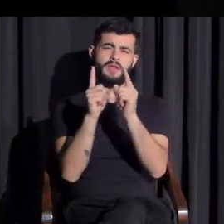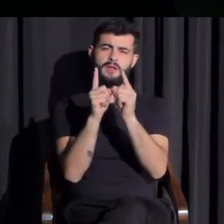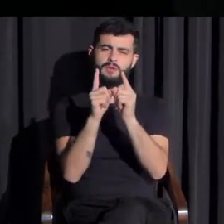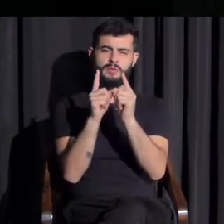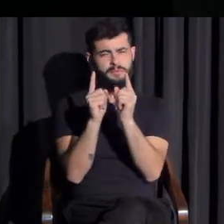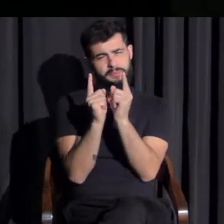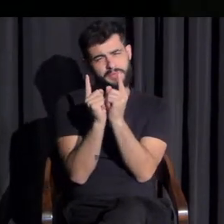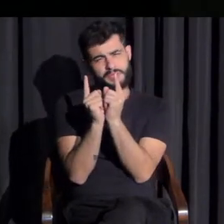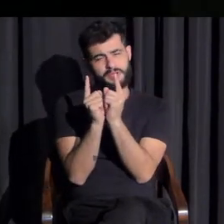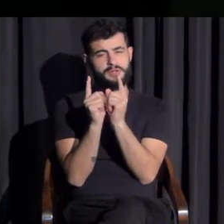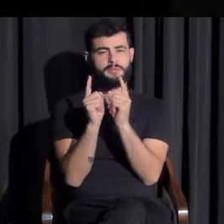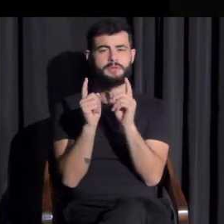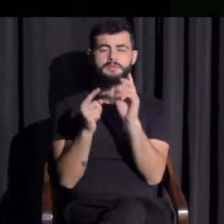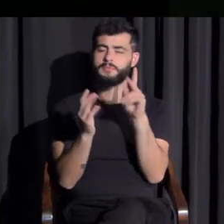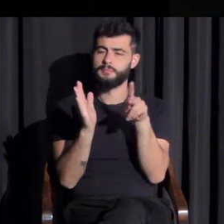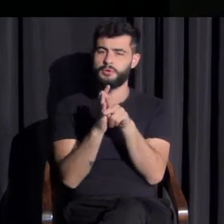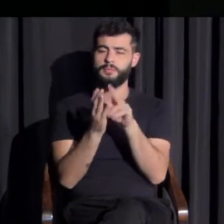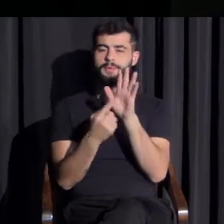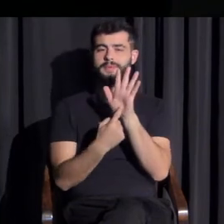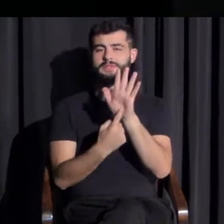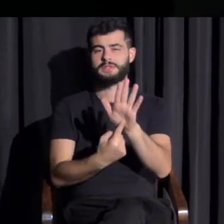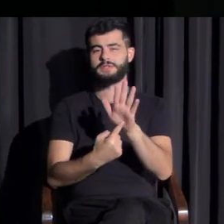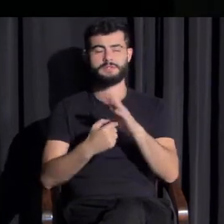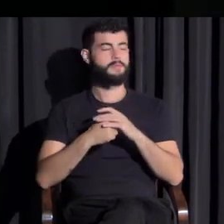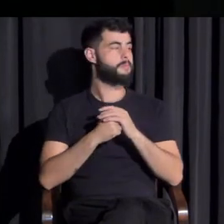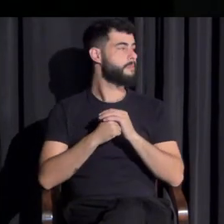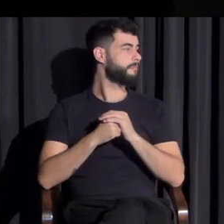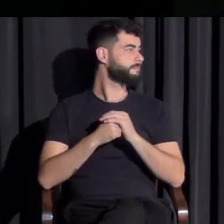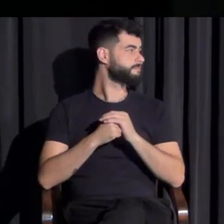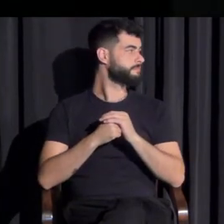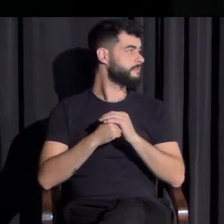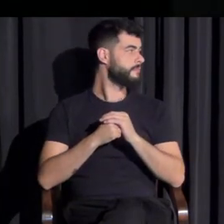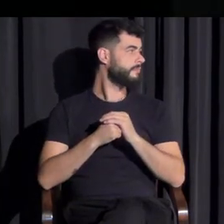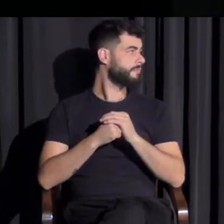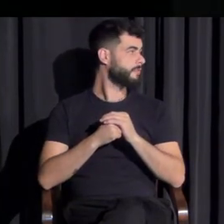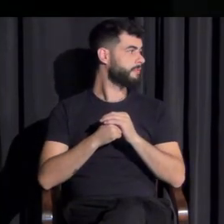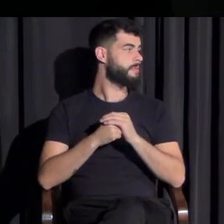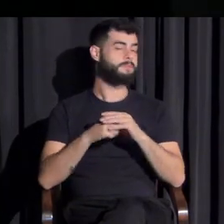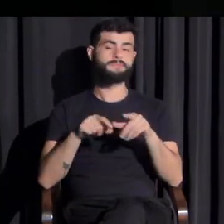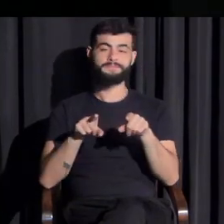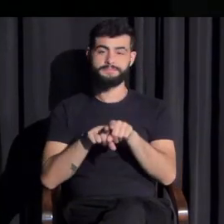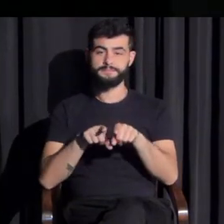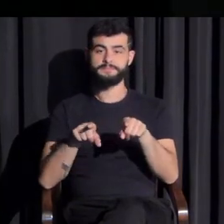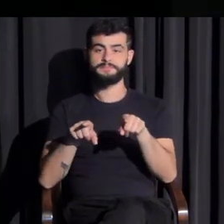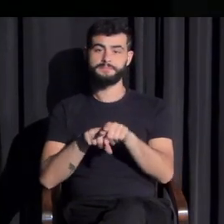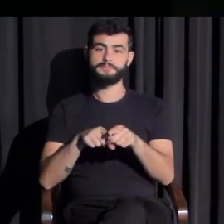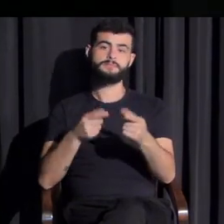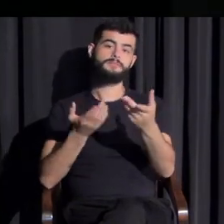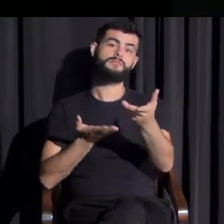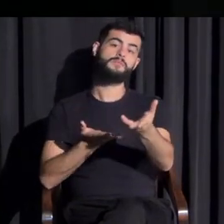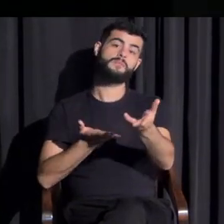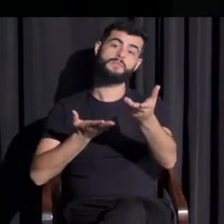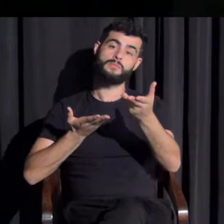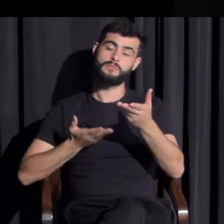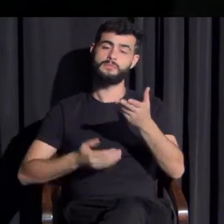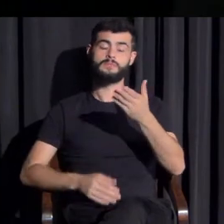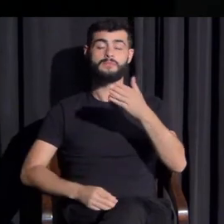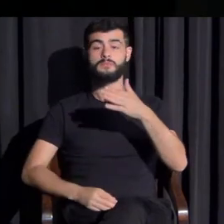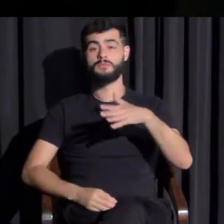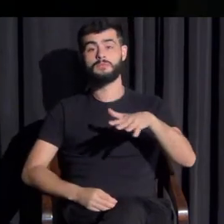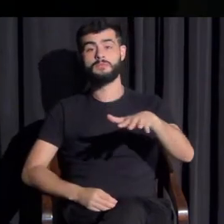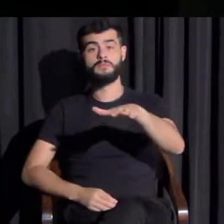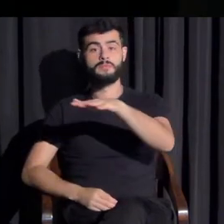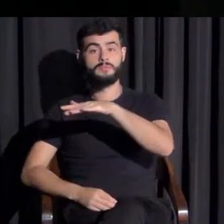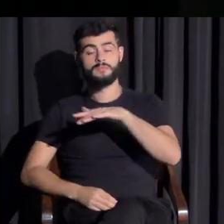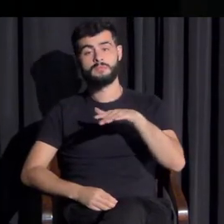de apresentação e convite para todas, todos vocês entrarem conosco nesse